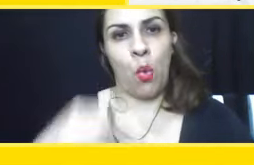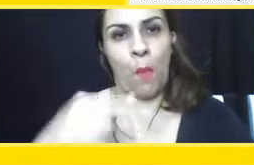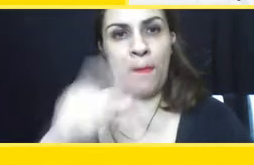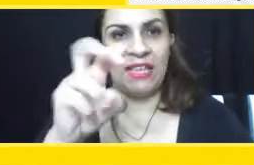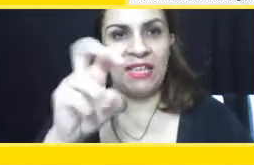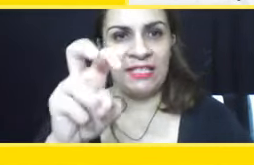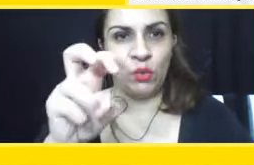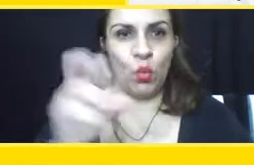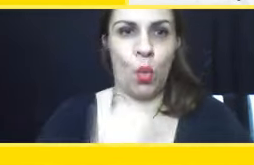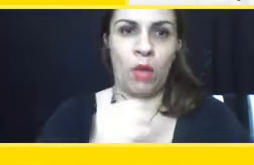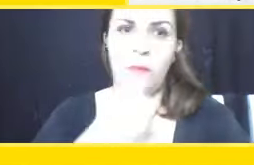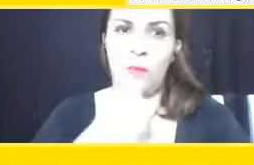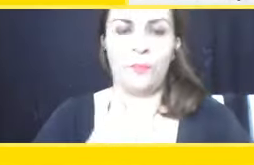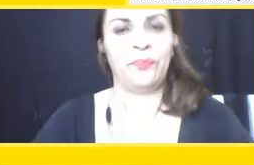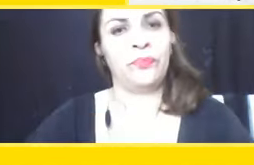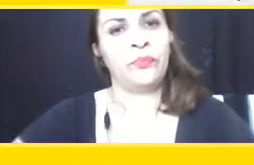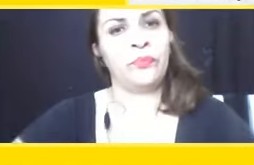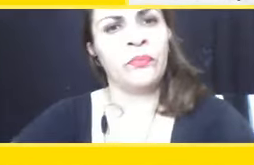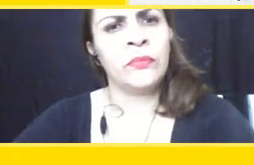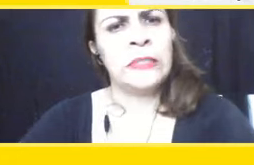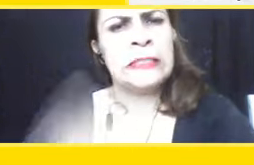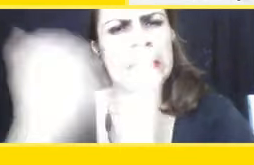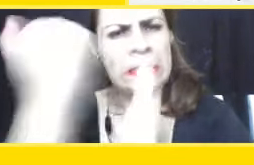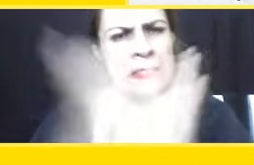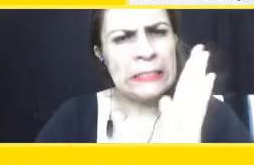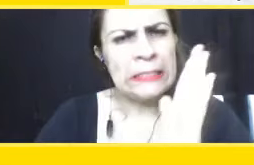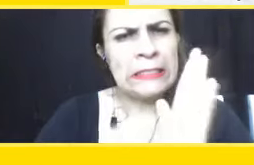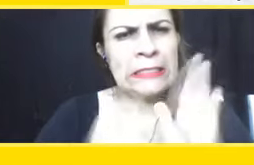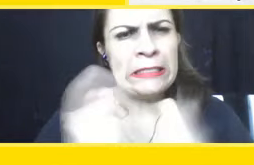5 anos. Esse déficit é de quanto, deputado?